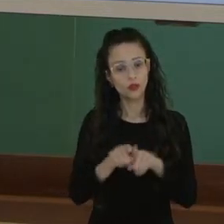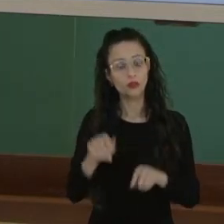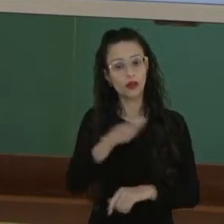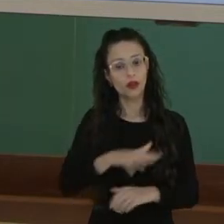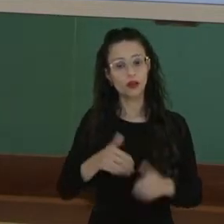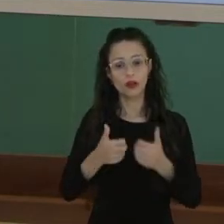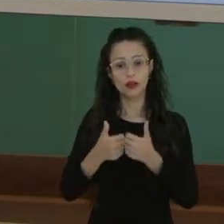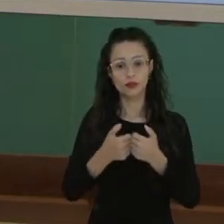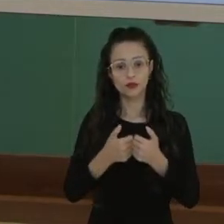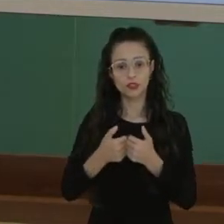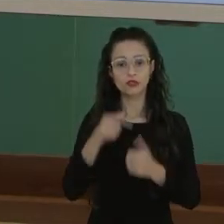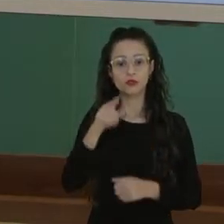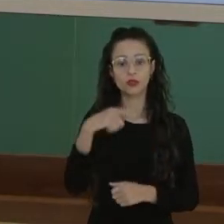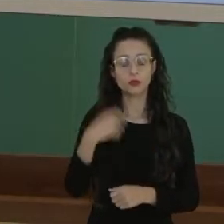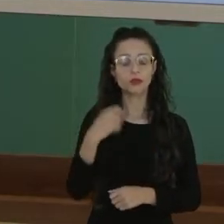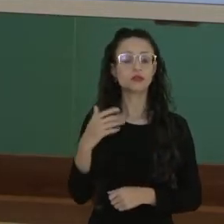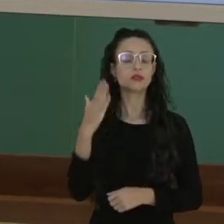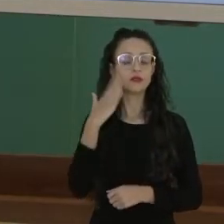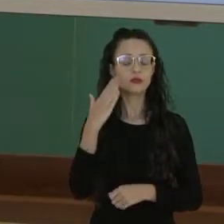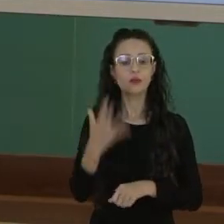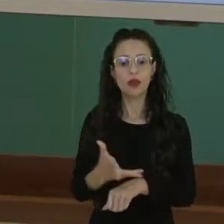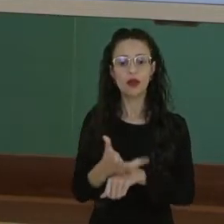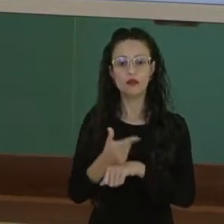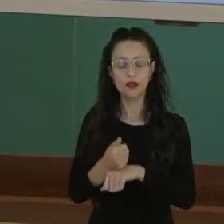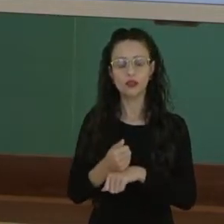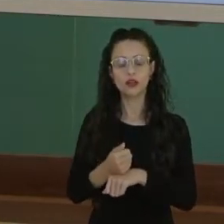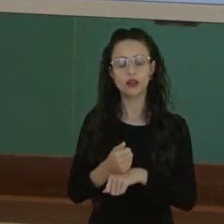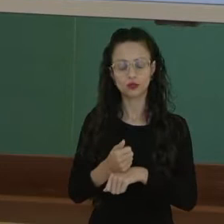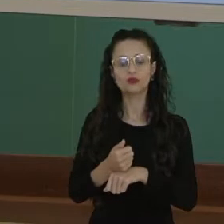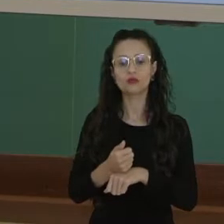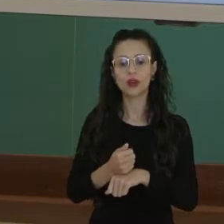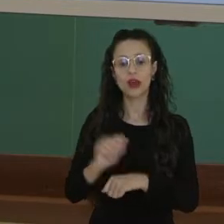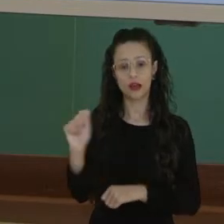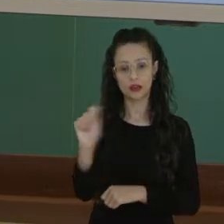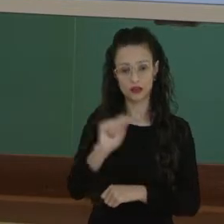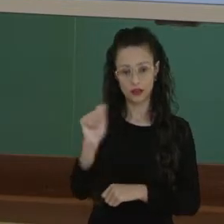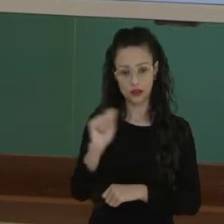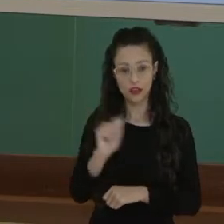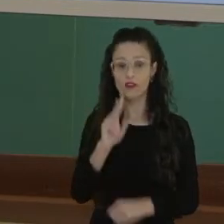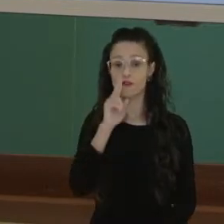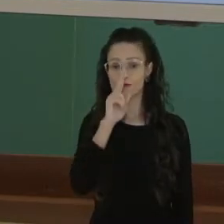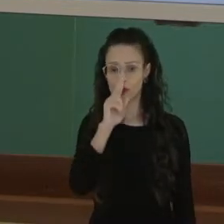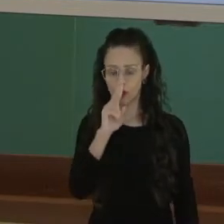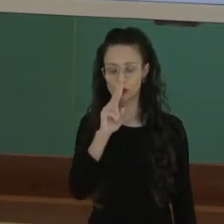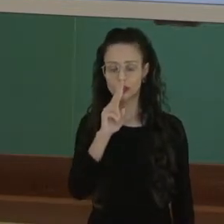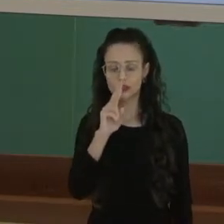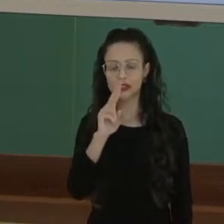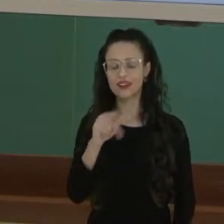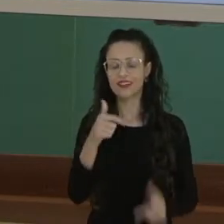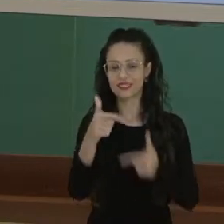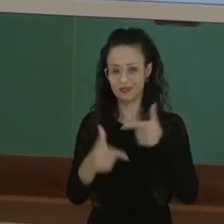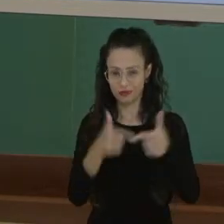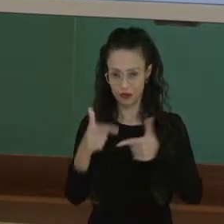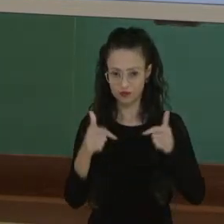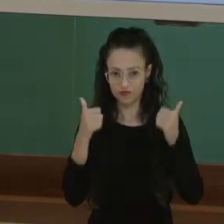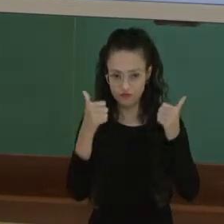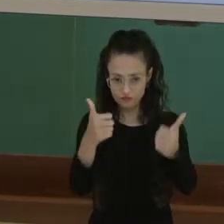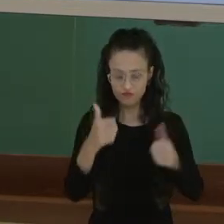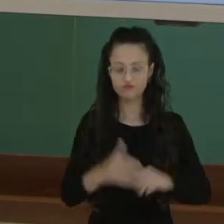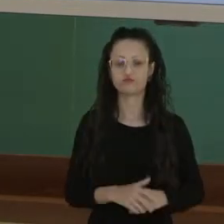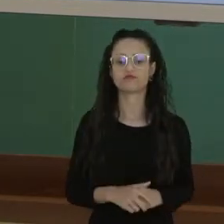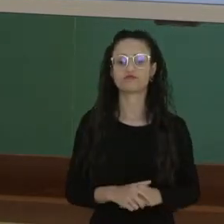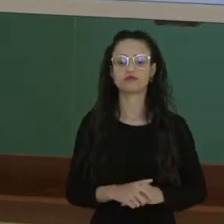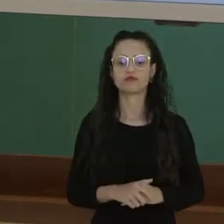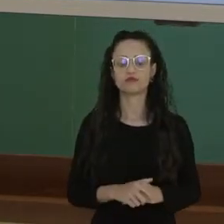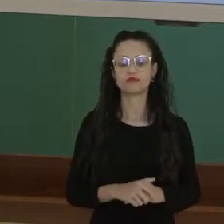deve dominar os conceitos de velocidade, aceleração, força e trabalho. Beleza? Mas vamos lá.